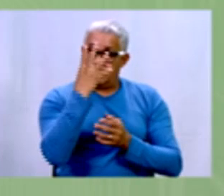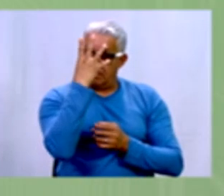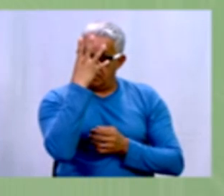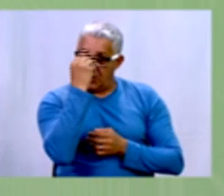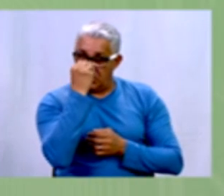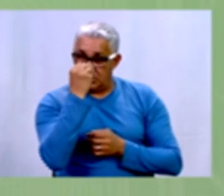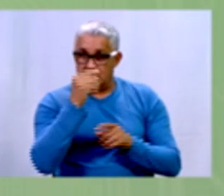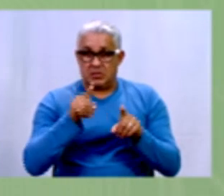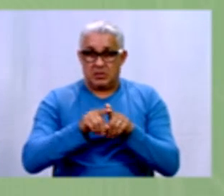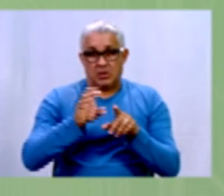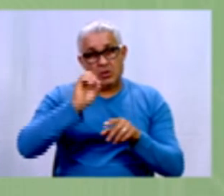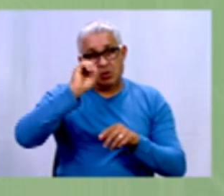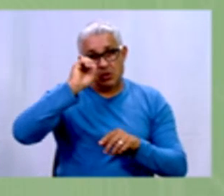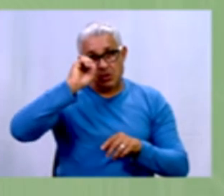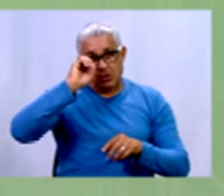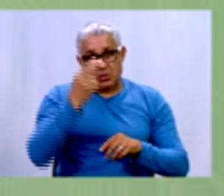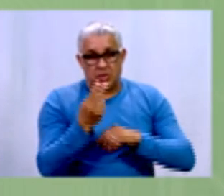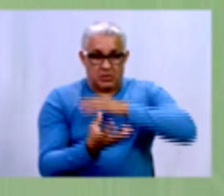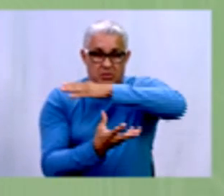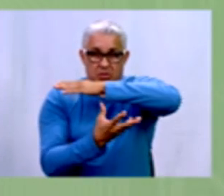ou digitalizem